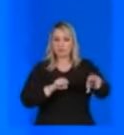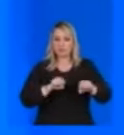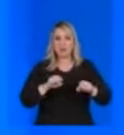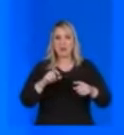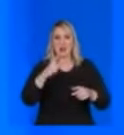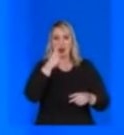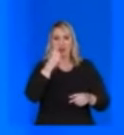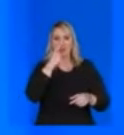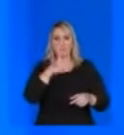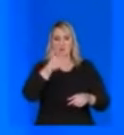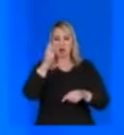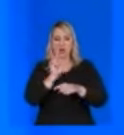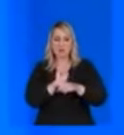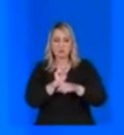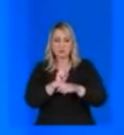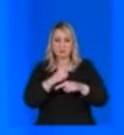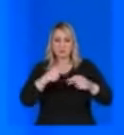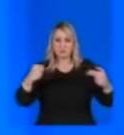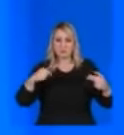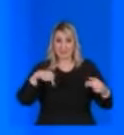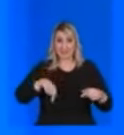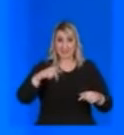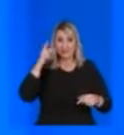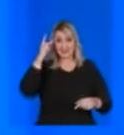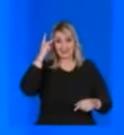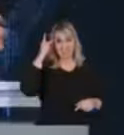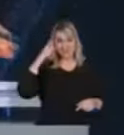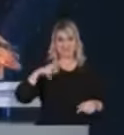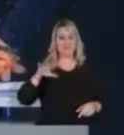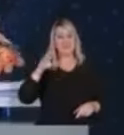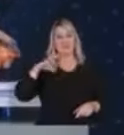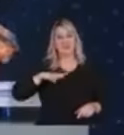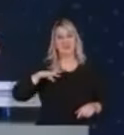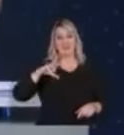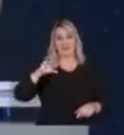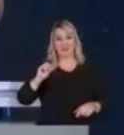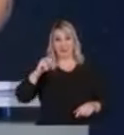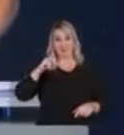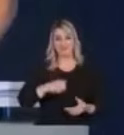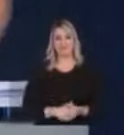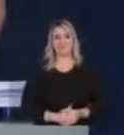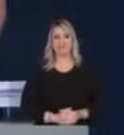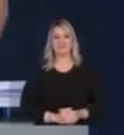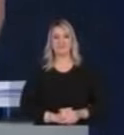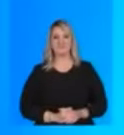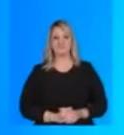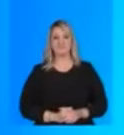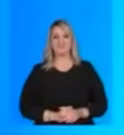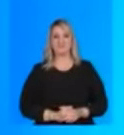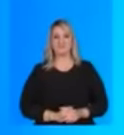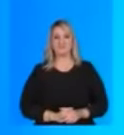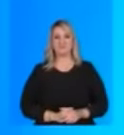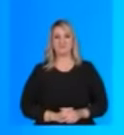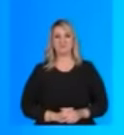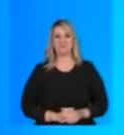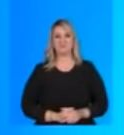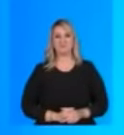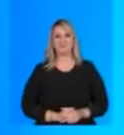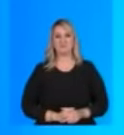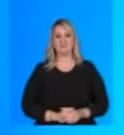e na melhor gestão dos recursos sólidos na nossa cidade um minuto para réplica candidato Molon